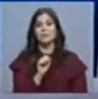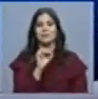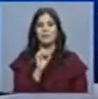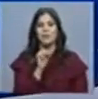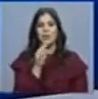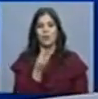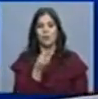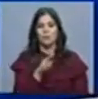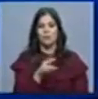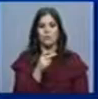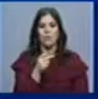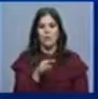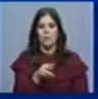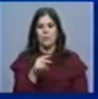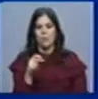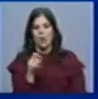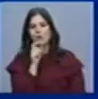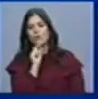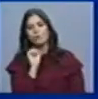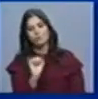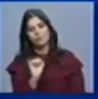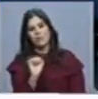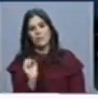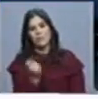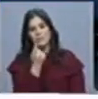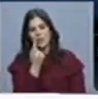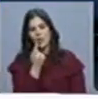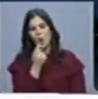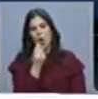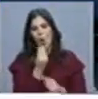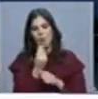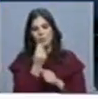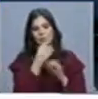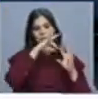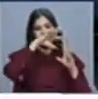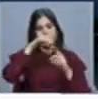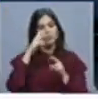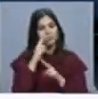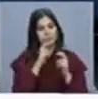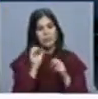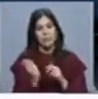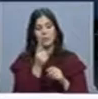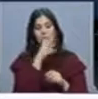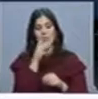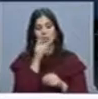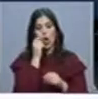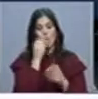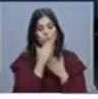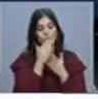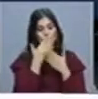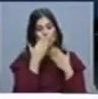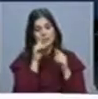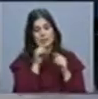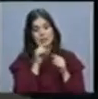nome havaiano, e estamos a falar daquele que foi o primeiro objeto interestelar detectado. O primeiro, de acordo com os astrónomos, o primeiro de muitos. Este foi